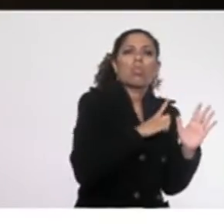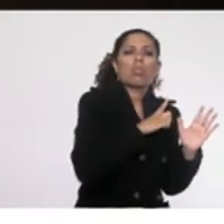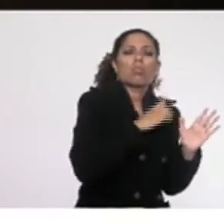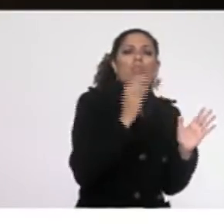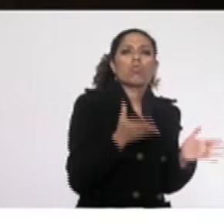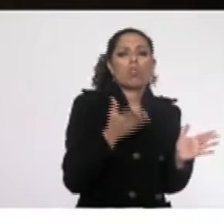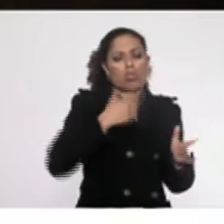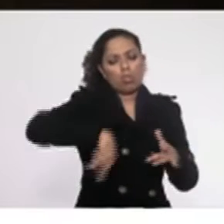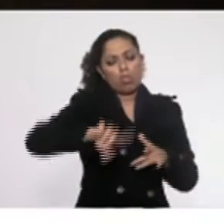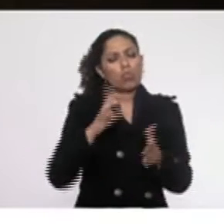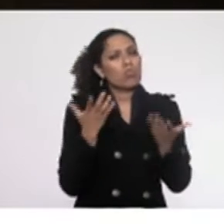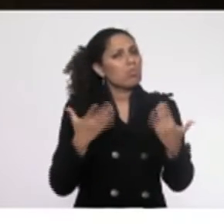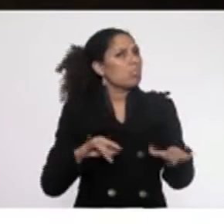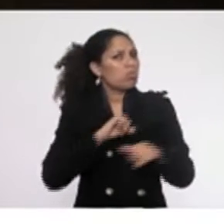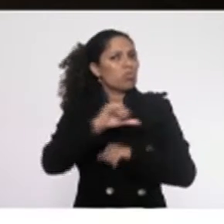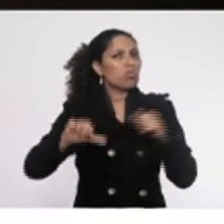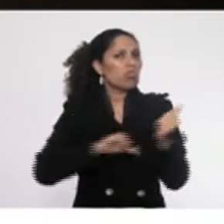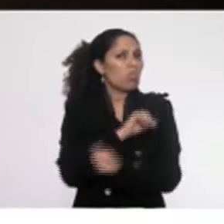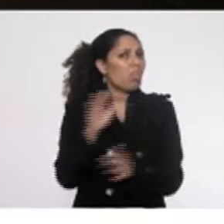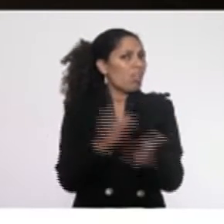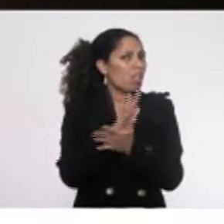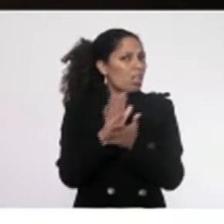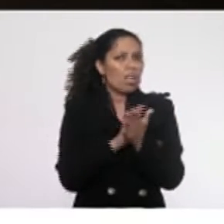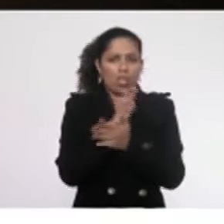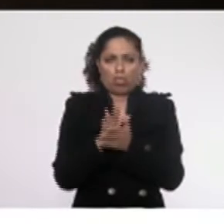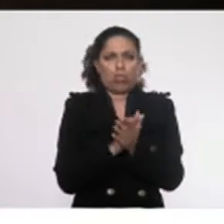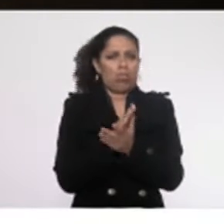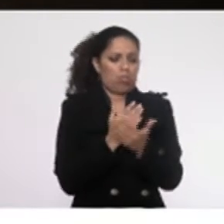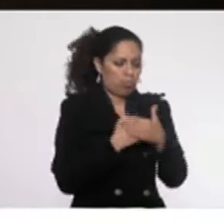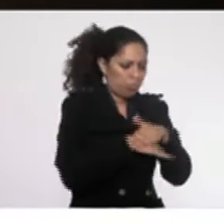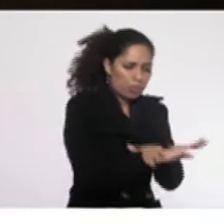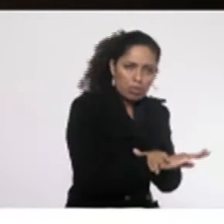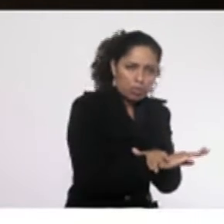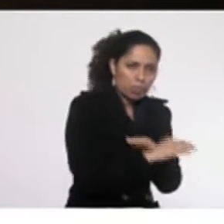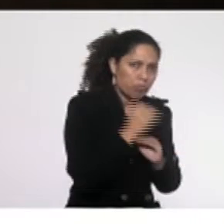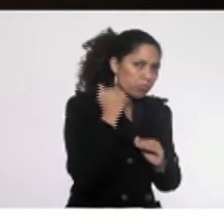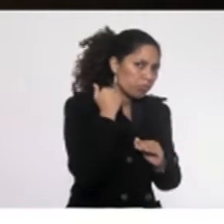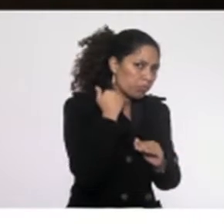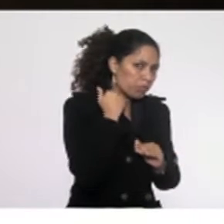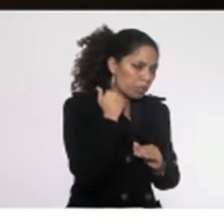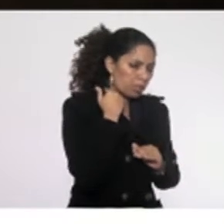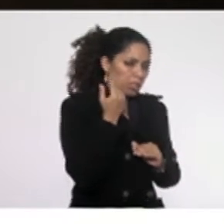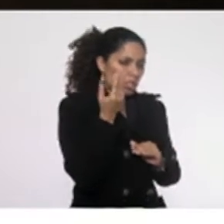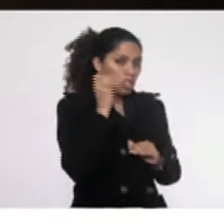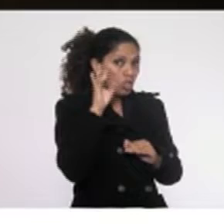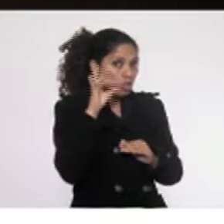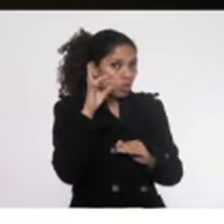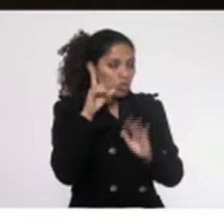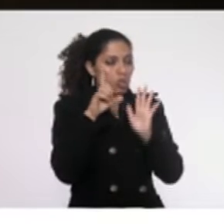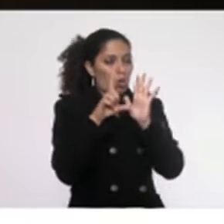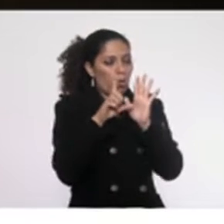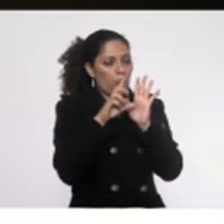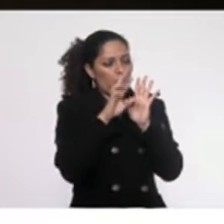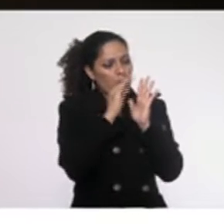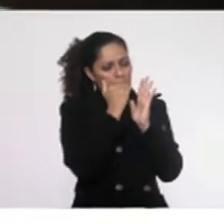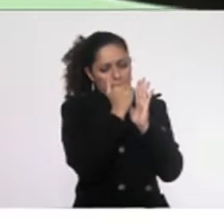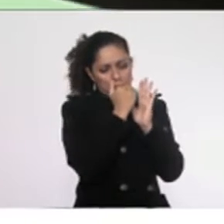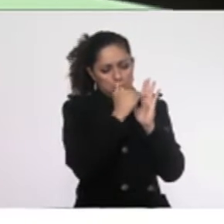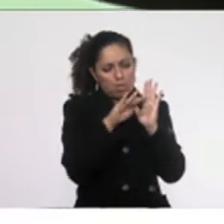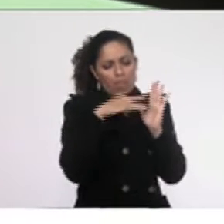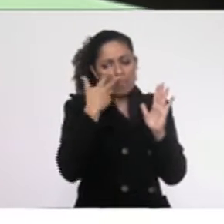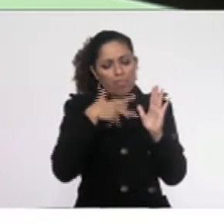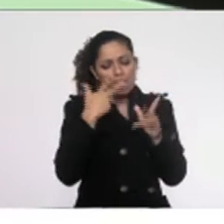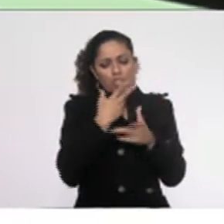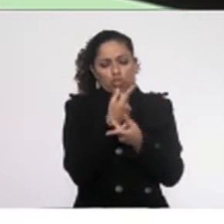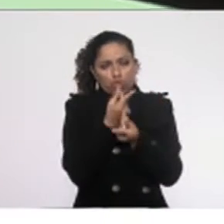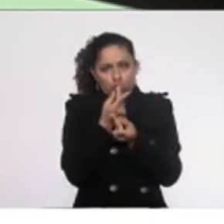não está propondo alteração em nada no fundo, mas só uma regra orçamentária dando uma preferência a um tipo de crédito.